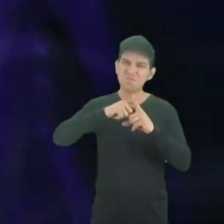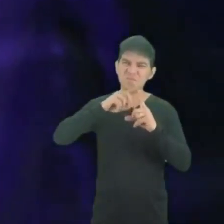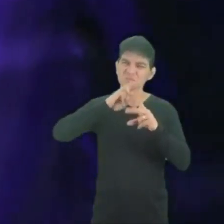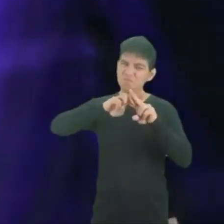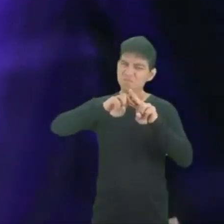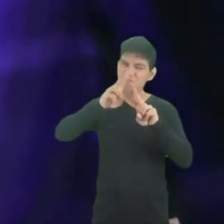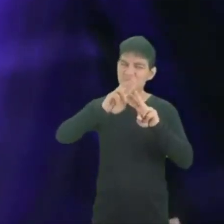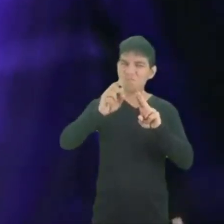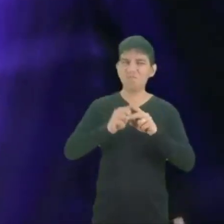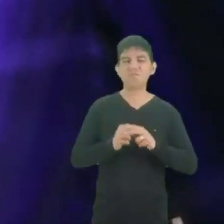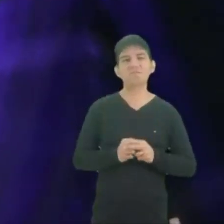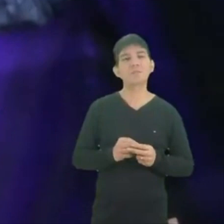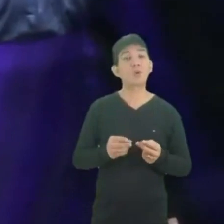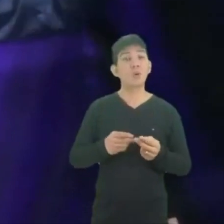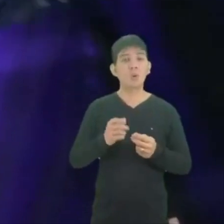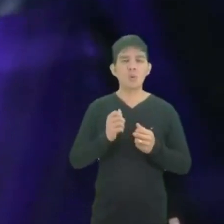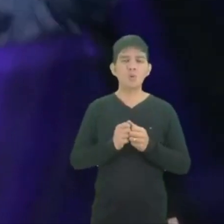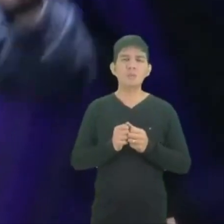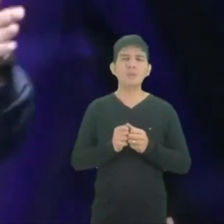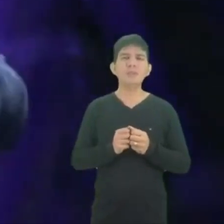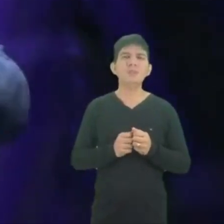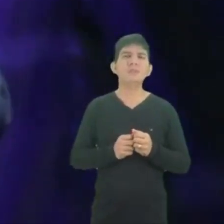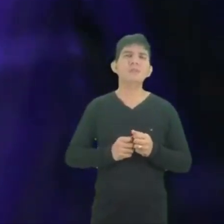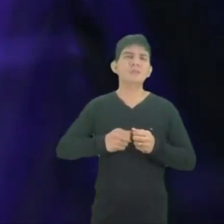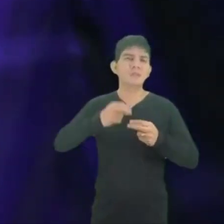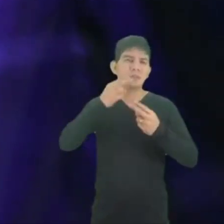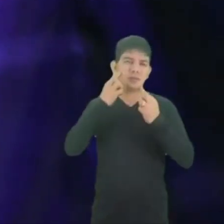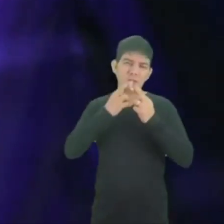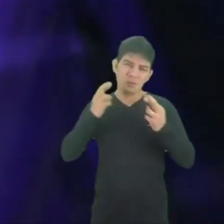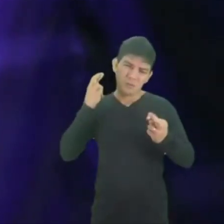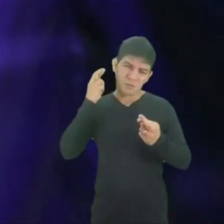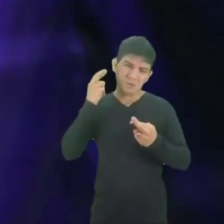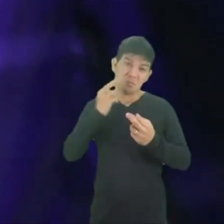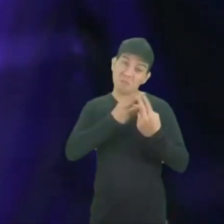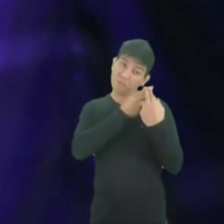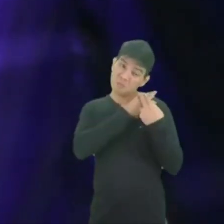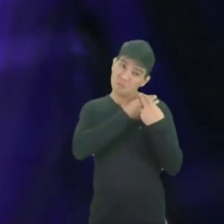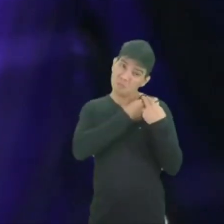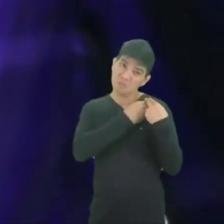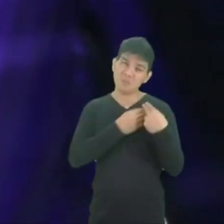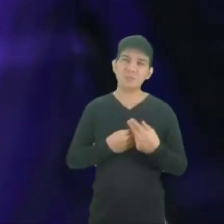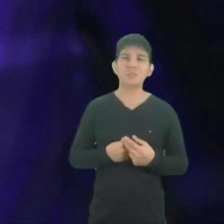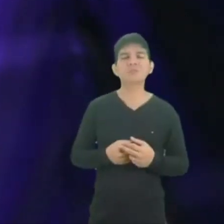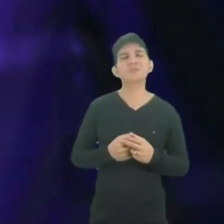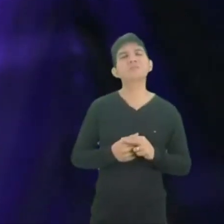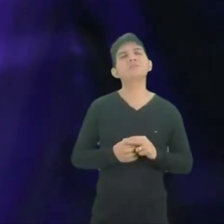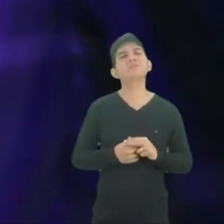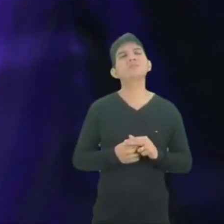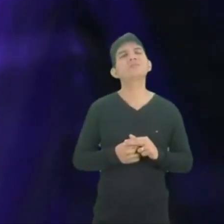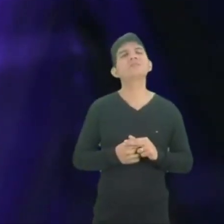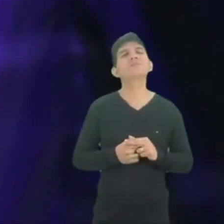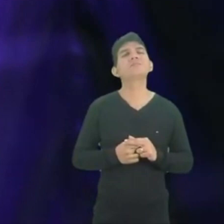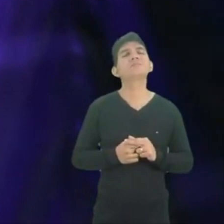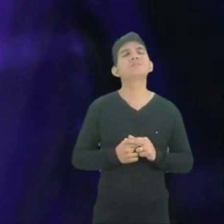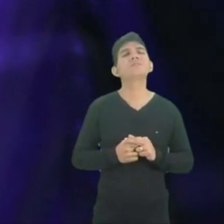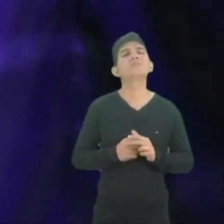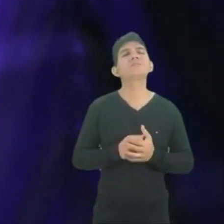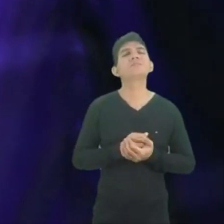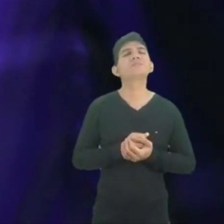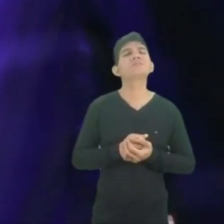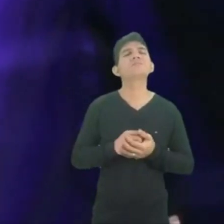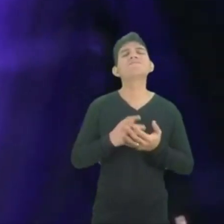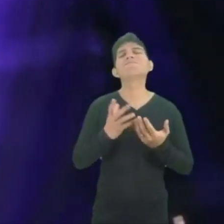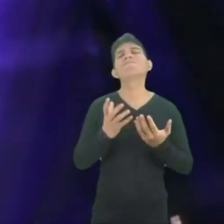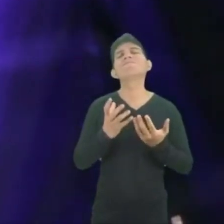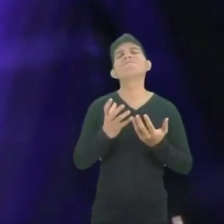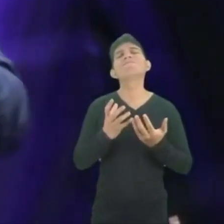uma missão. Quem assistiu o filme sabe o que é isso, né? Eles têm que cumprir uma missão. E aí,